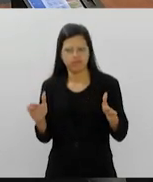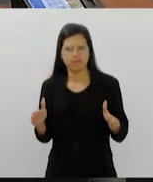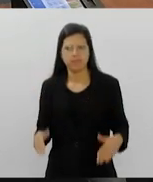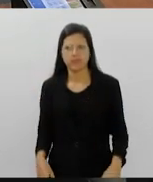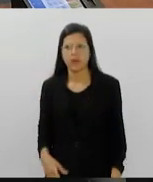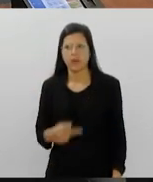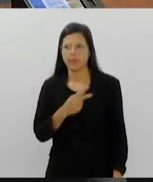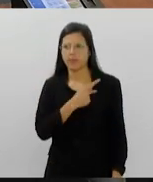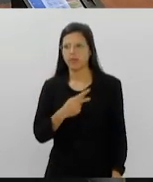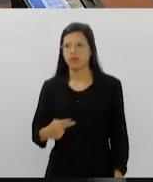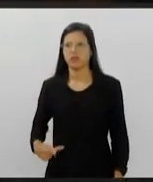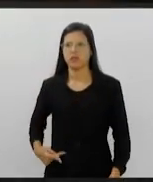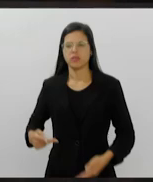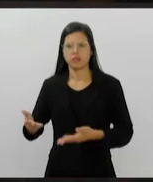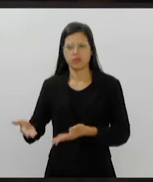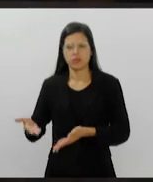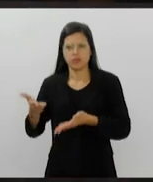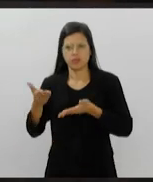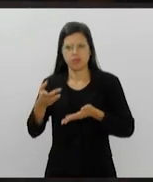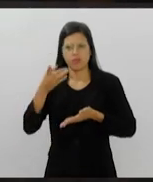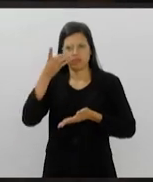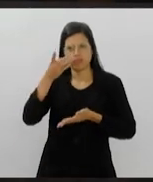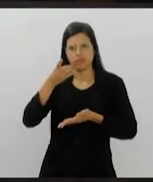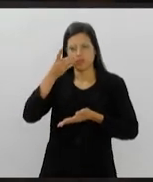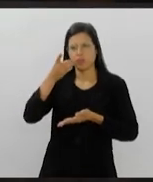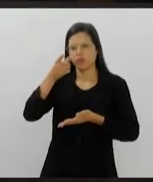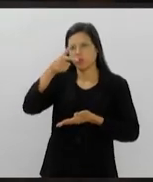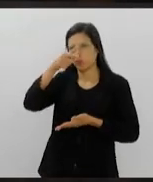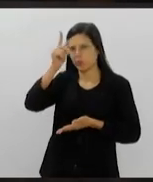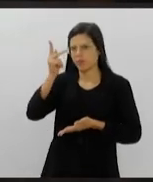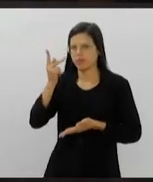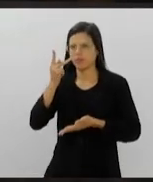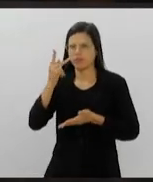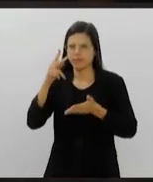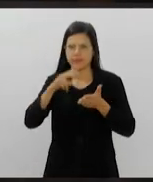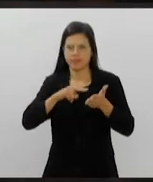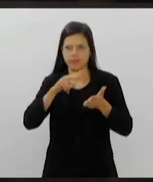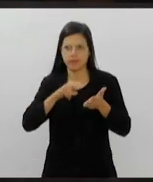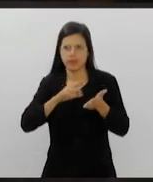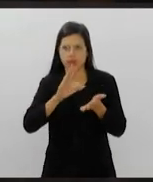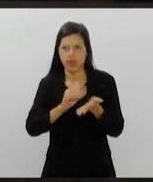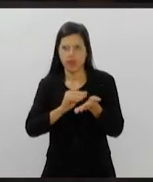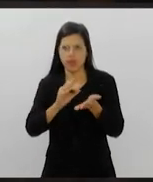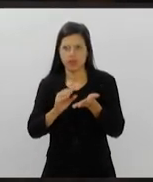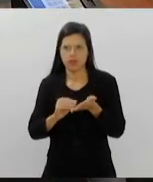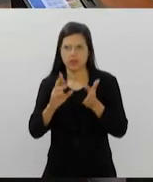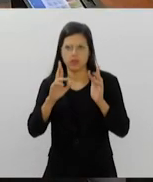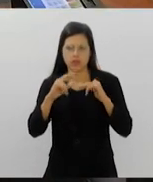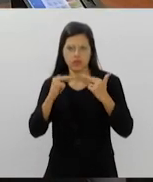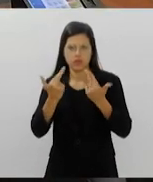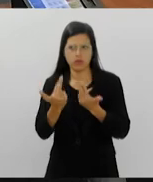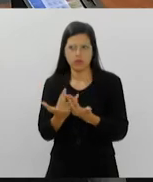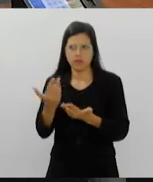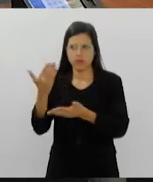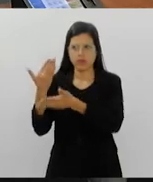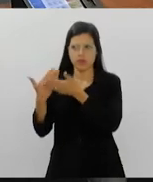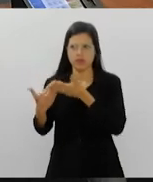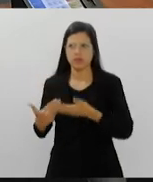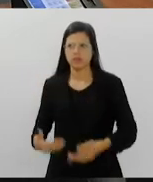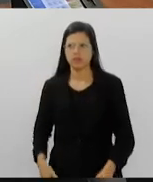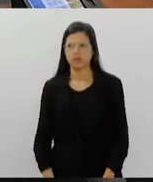A presidência convida o nobre deputado Luiz Paulo para fazer a leitura da sessão anterior.